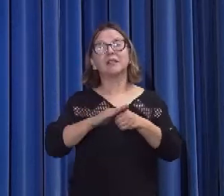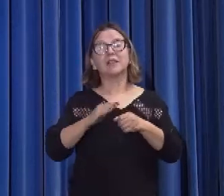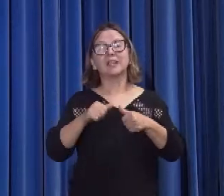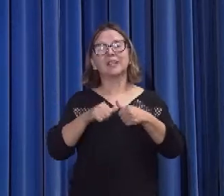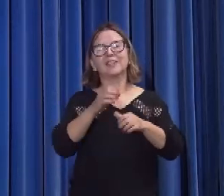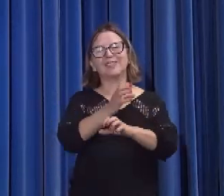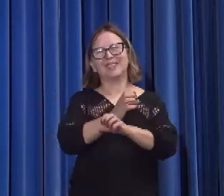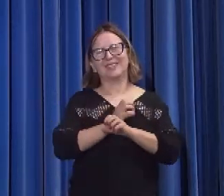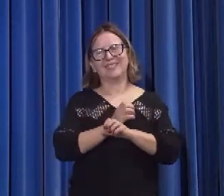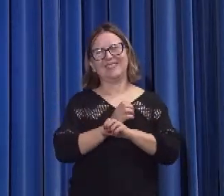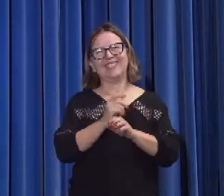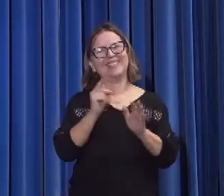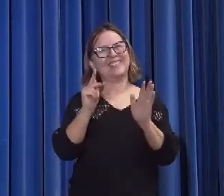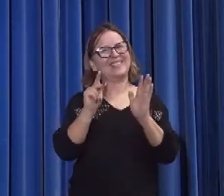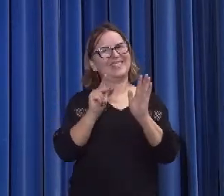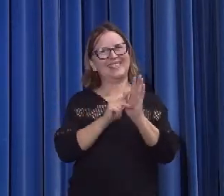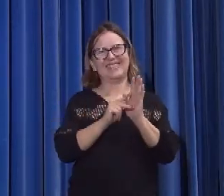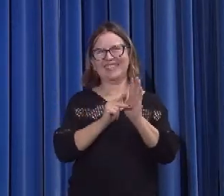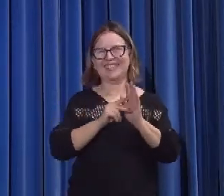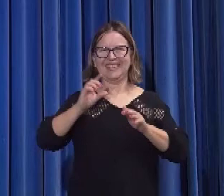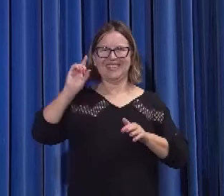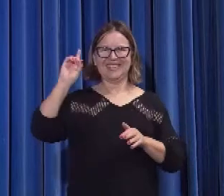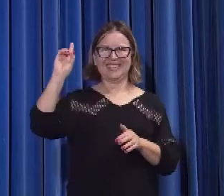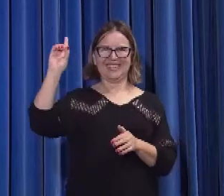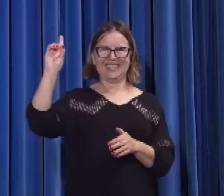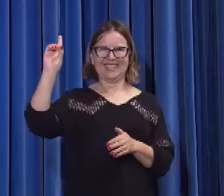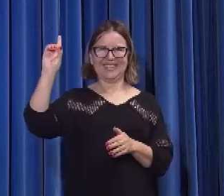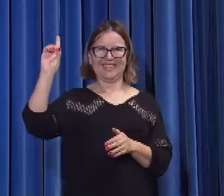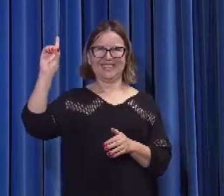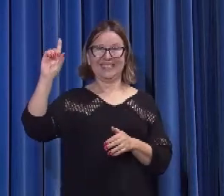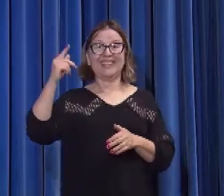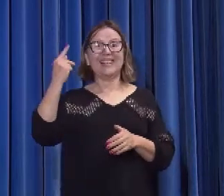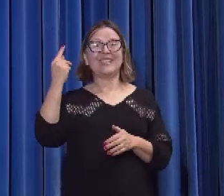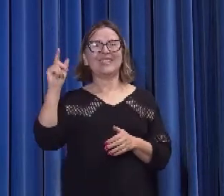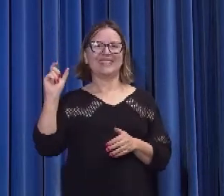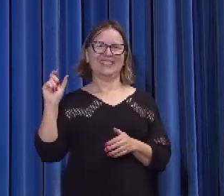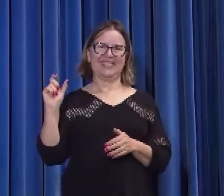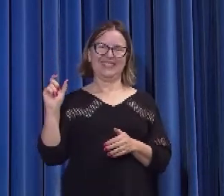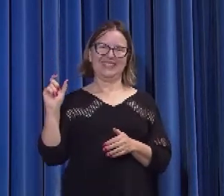O próprio Deus. É a sua palavra.